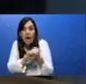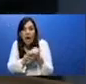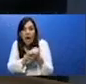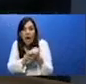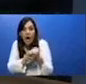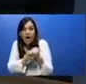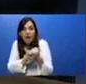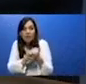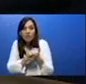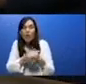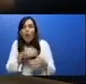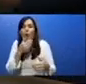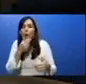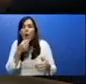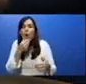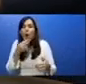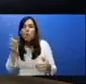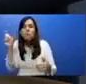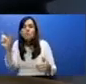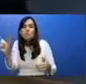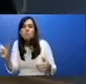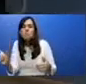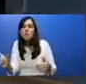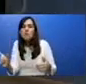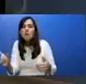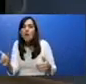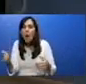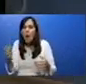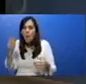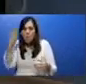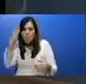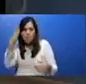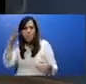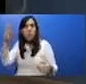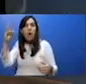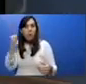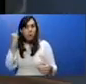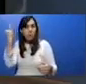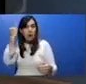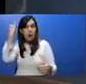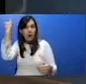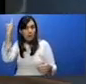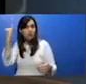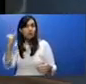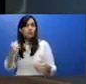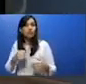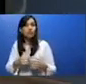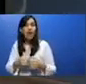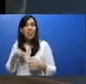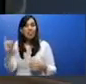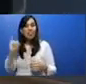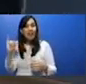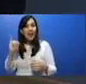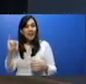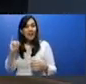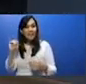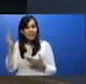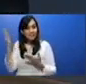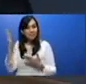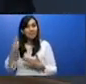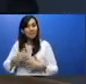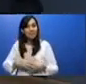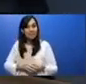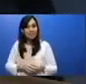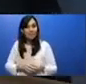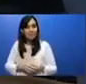de Florença, tá? Uma figura proeminente, uma figura importante no governo fiorentino.